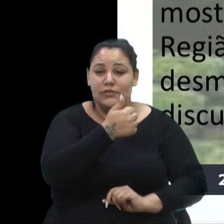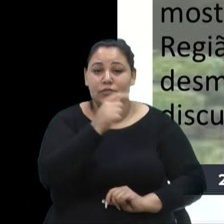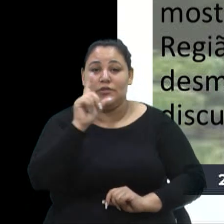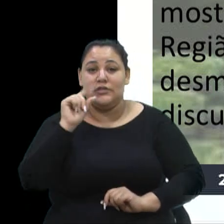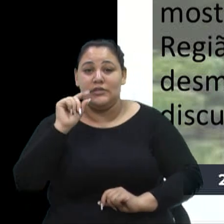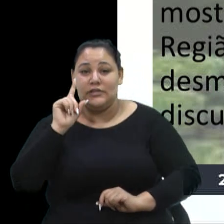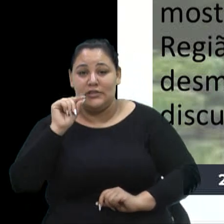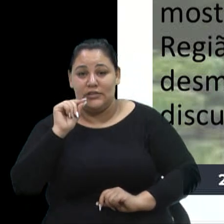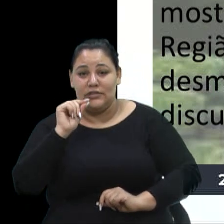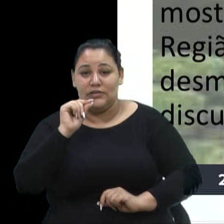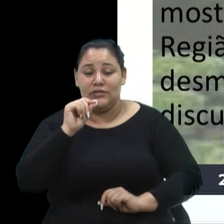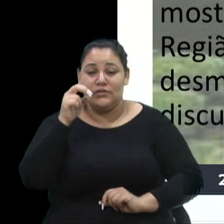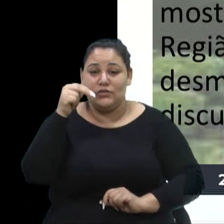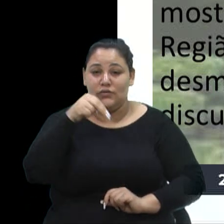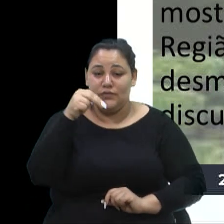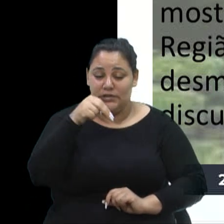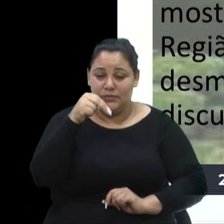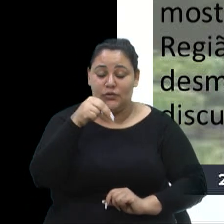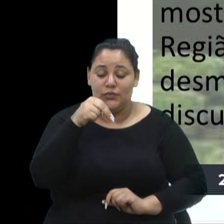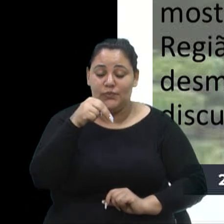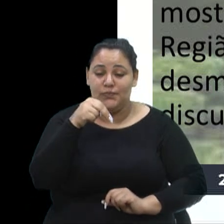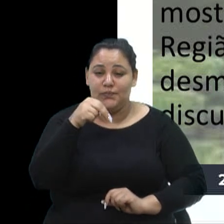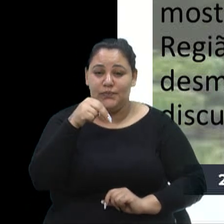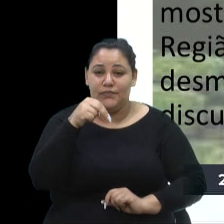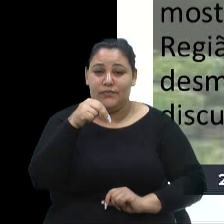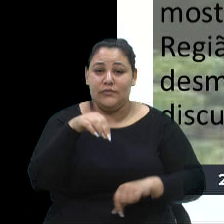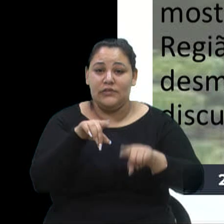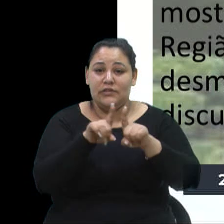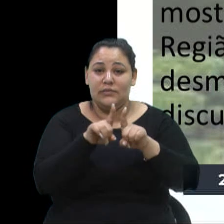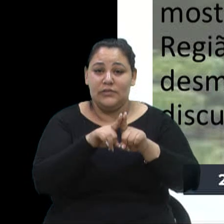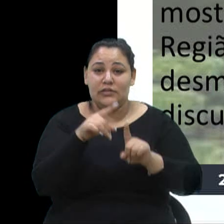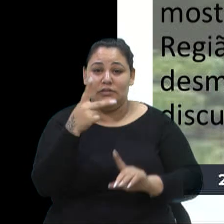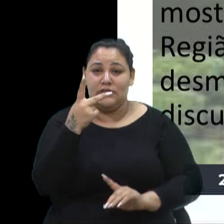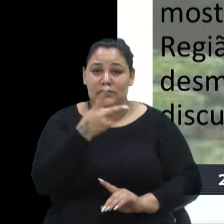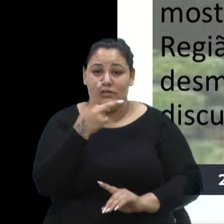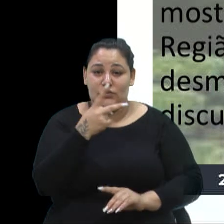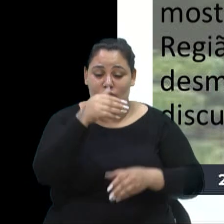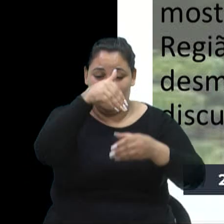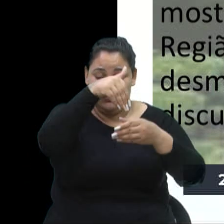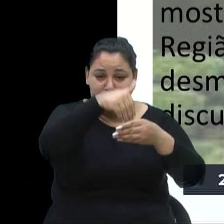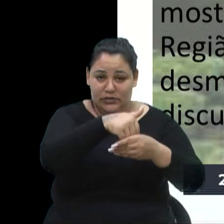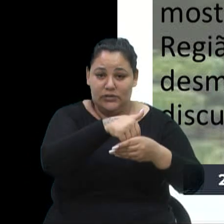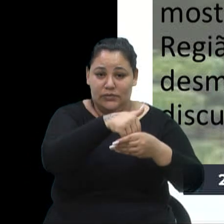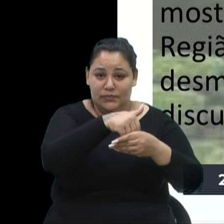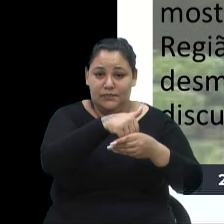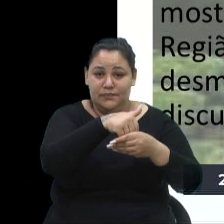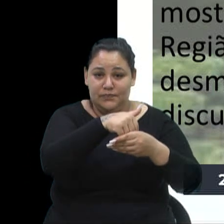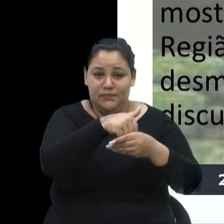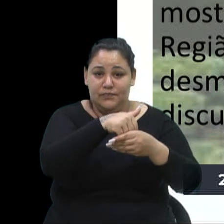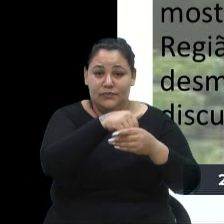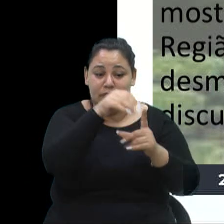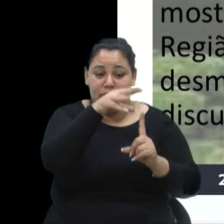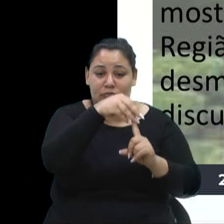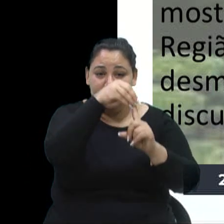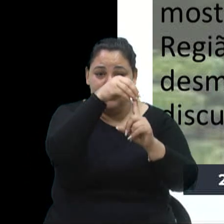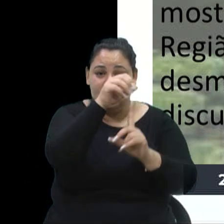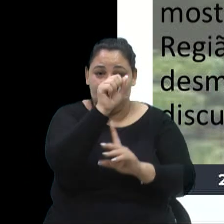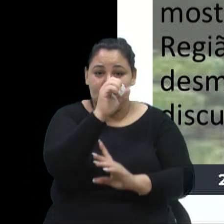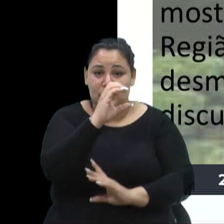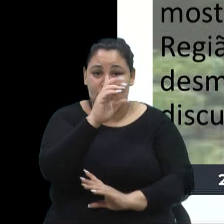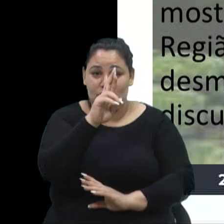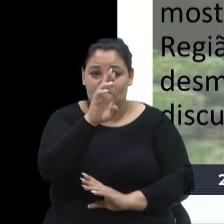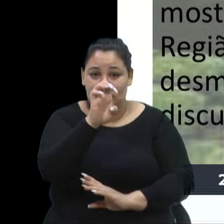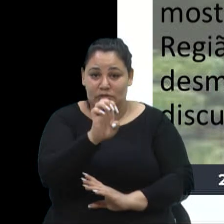período que sucedeu o segmento, o segundo turno das eleições, Somente no Acre houve um salto